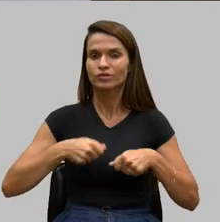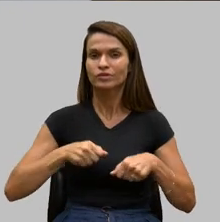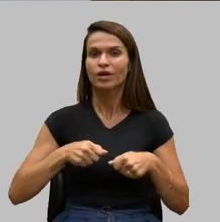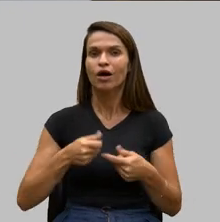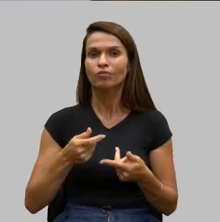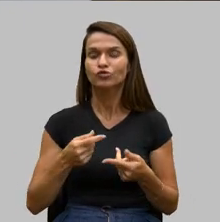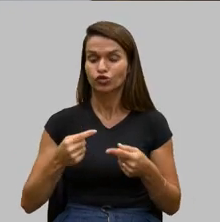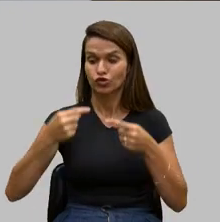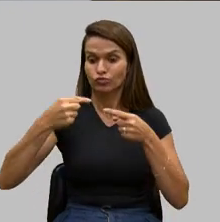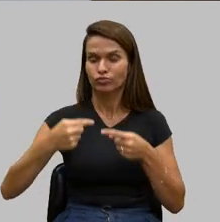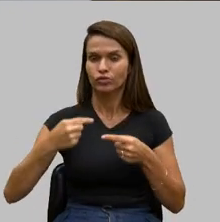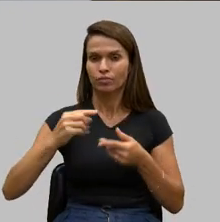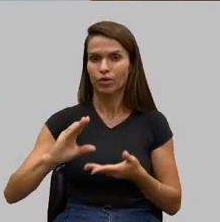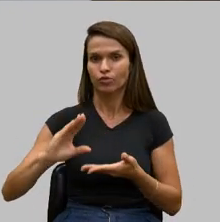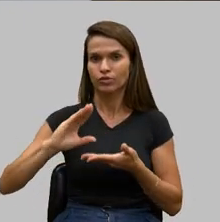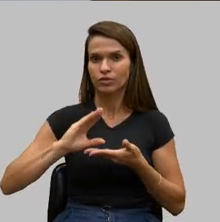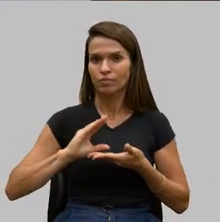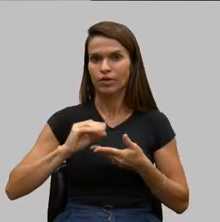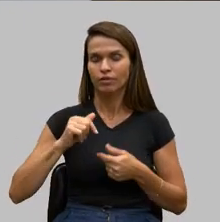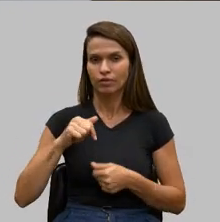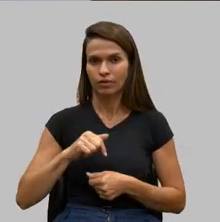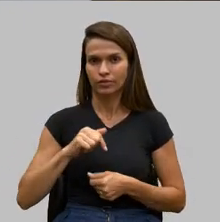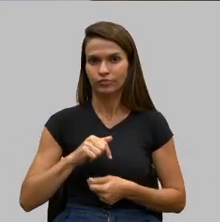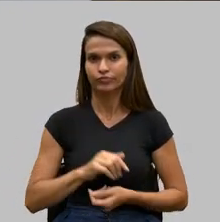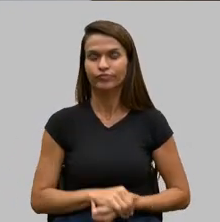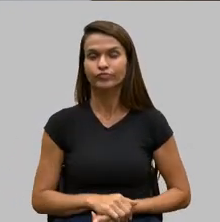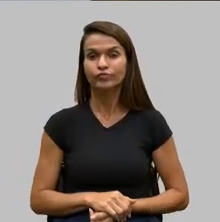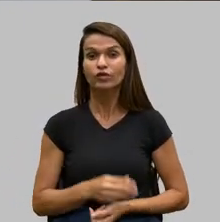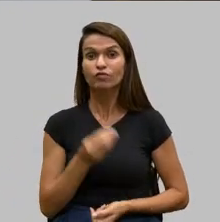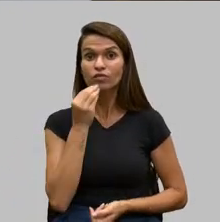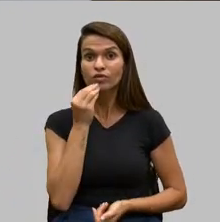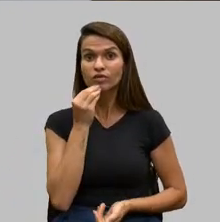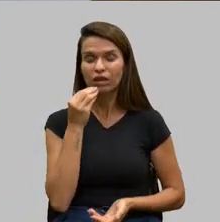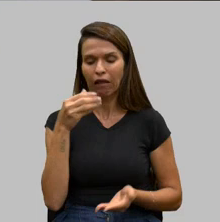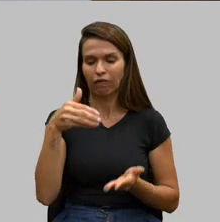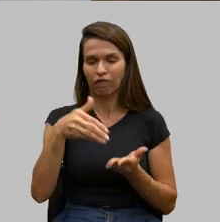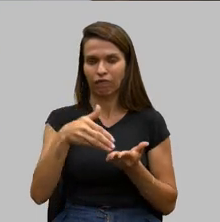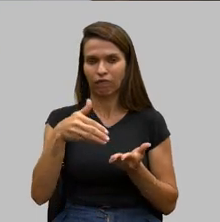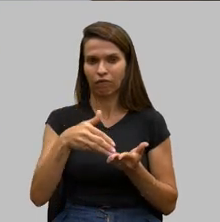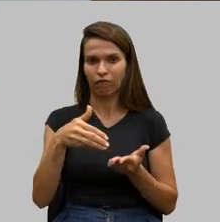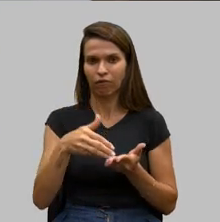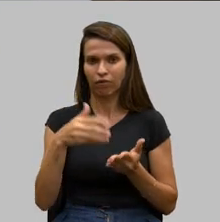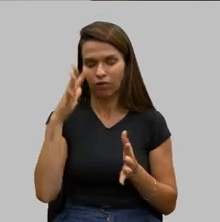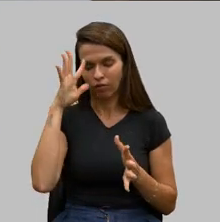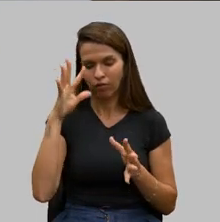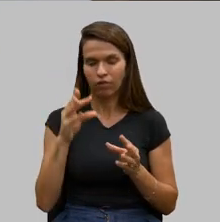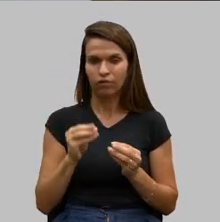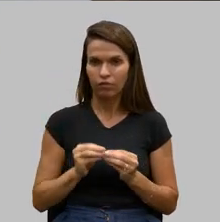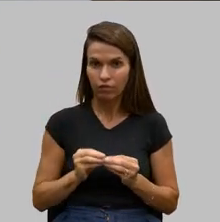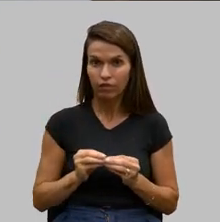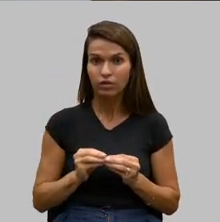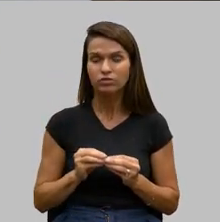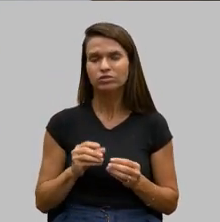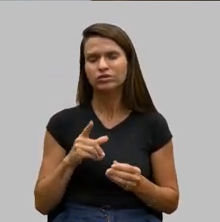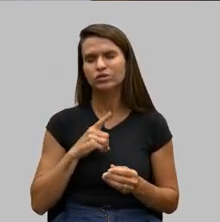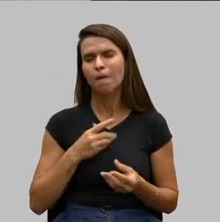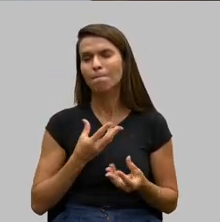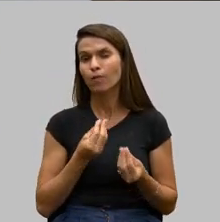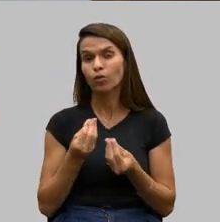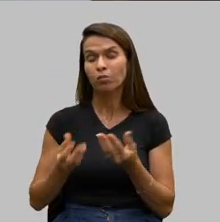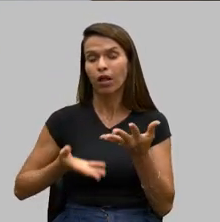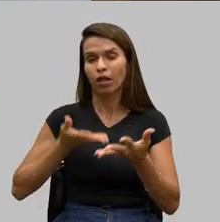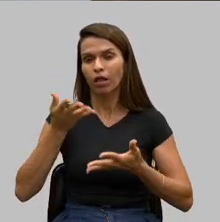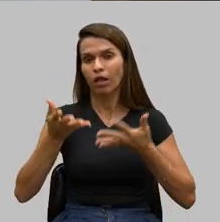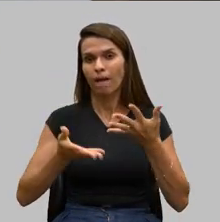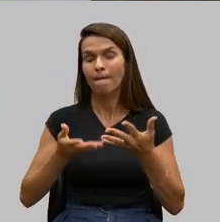tá eh eu vou tentar encerrar eu tinha muita coisa para falar mas eh nós estamos falando de eh